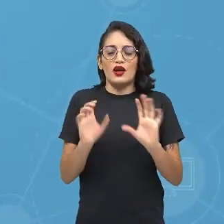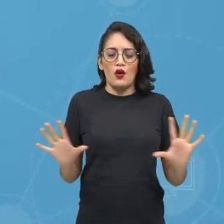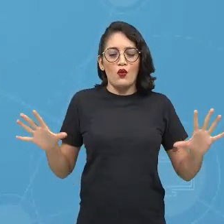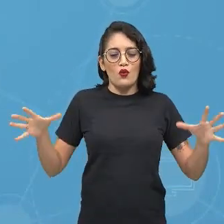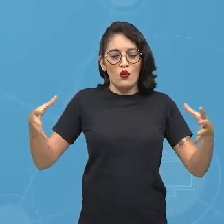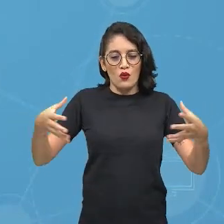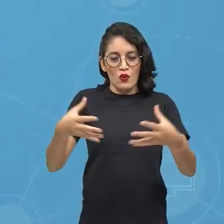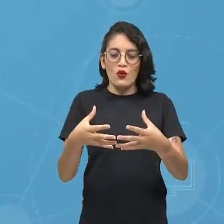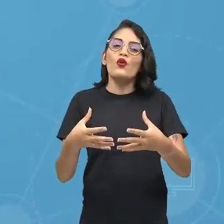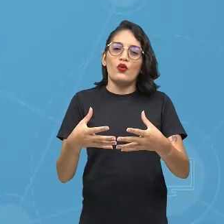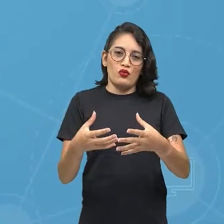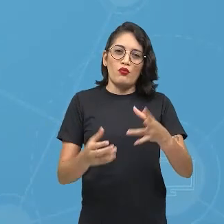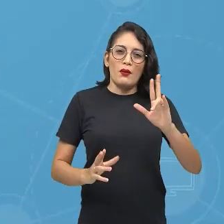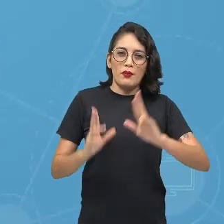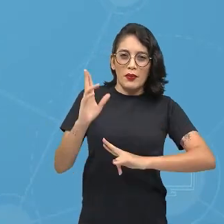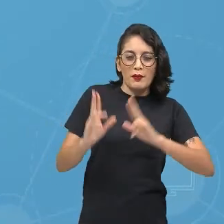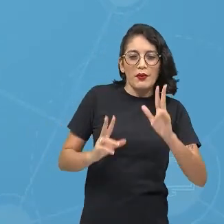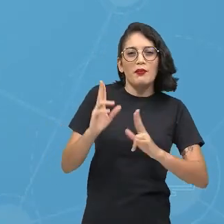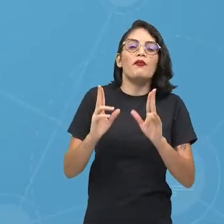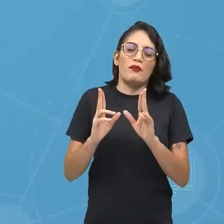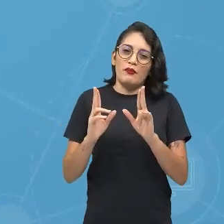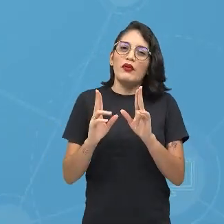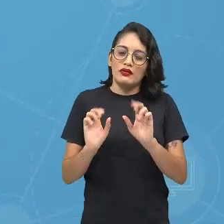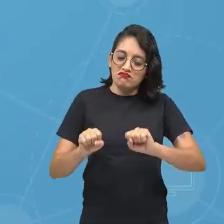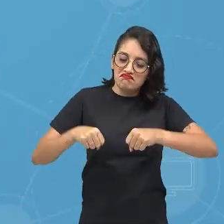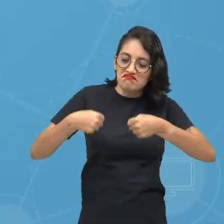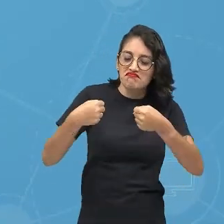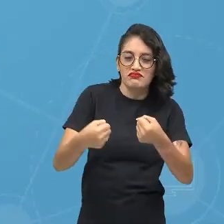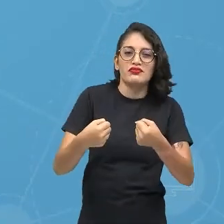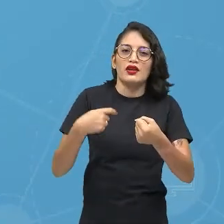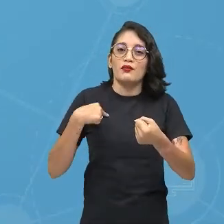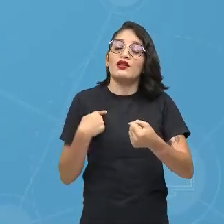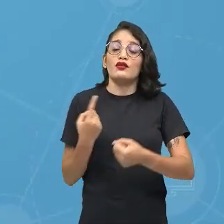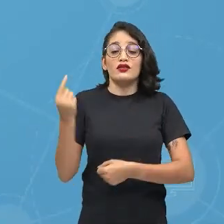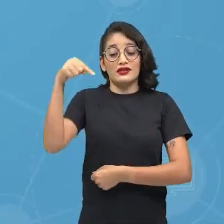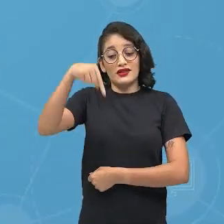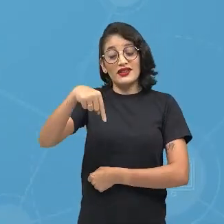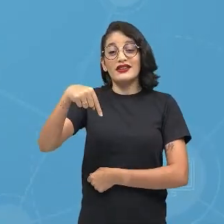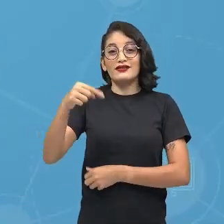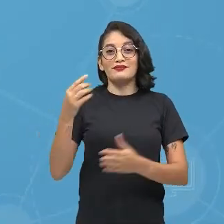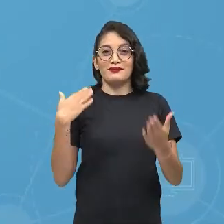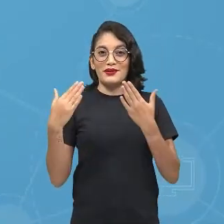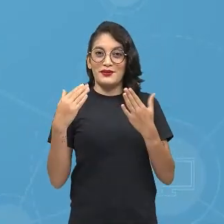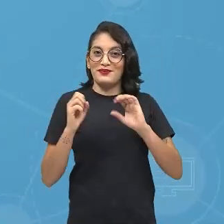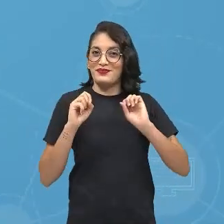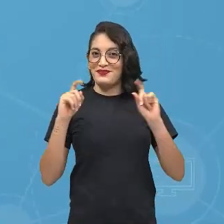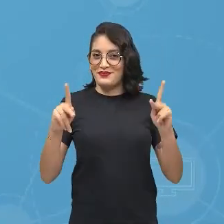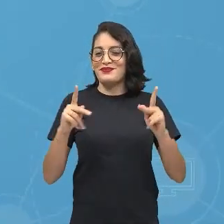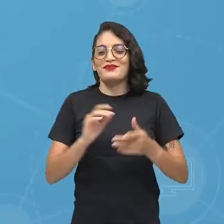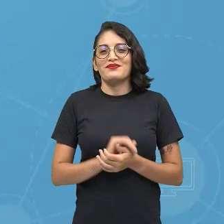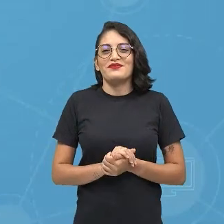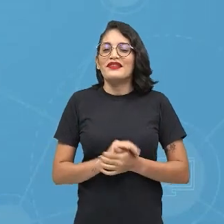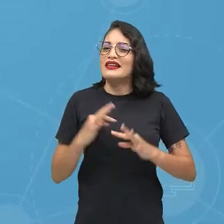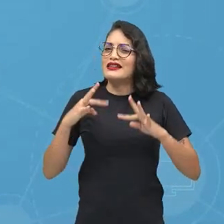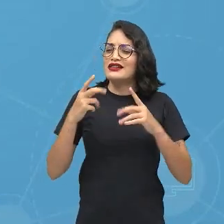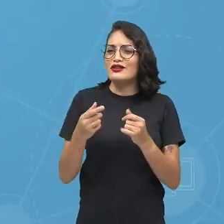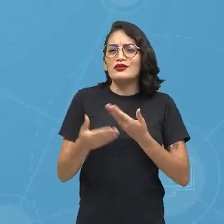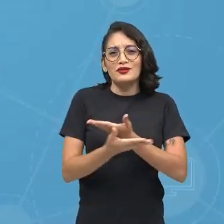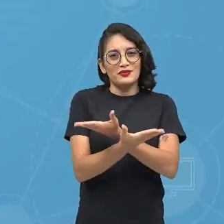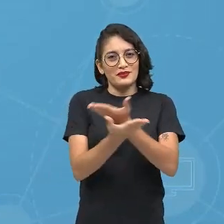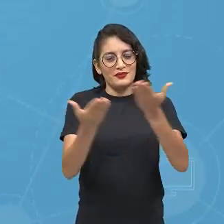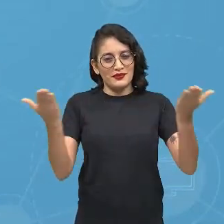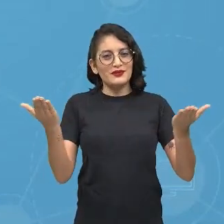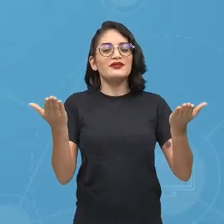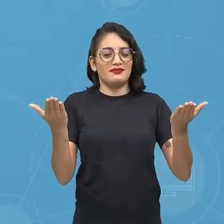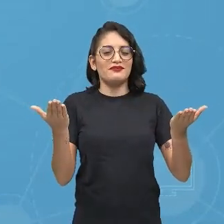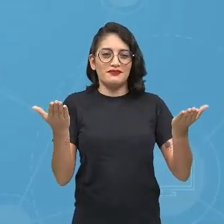equipe técnica empenhadíssima para que nós possamos estar aqui, olha, conversando. Tá bom, queridos? Então, tudo isso para você,